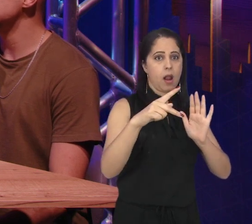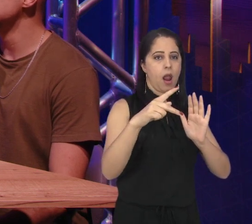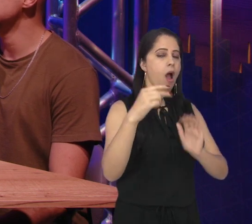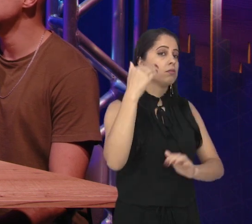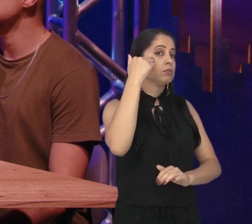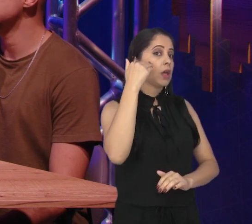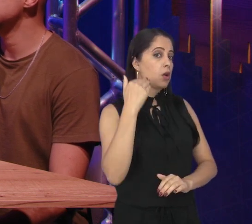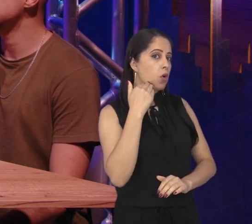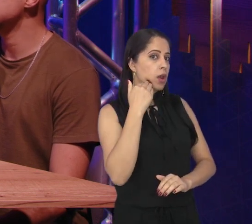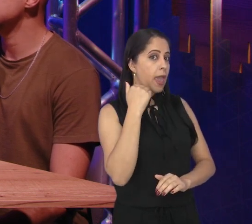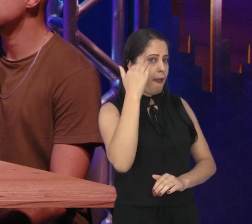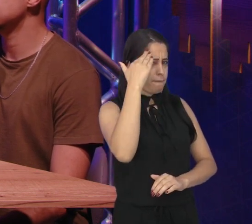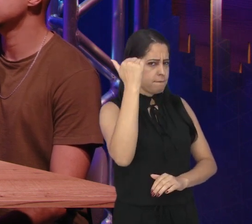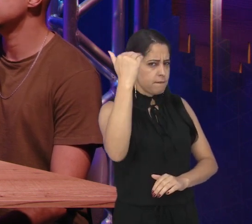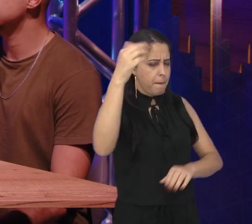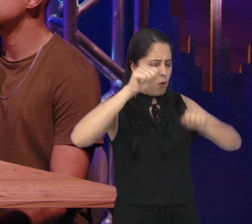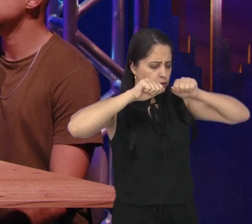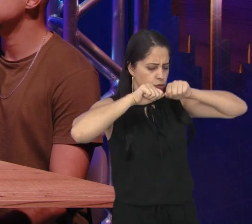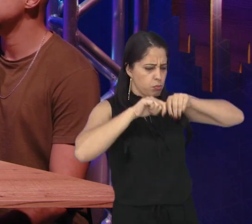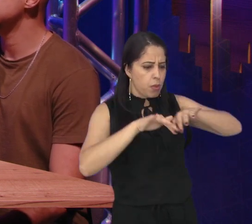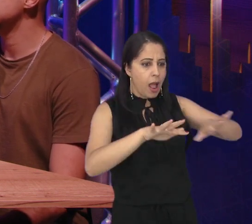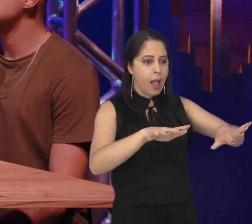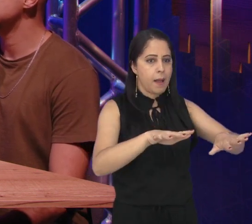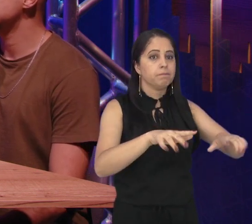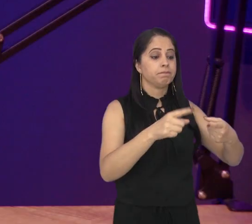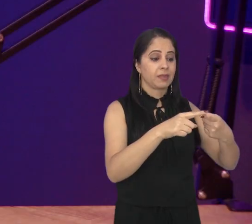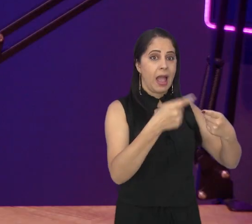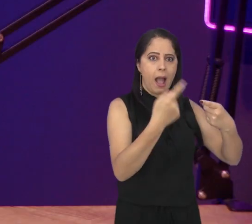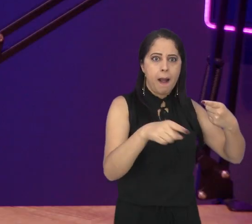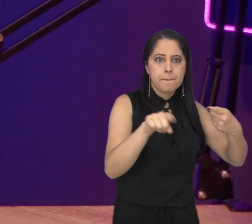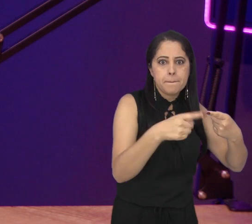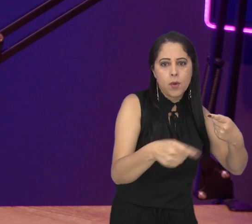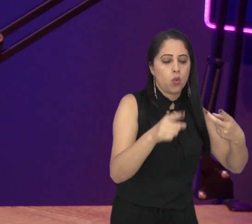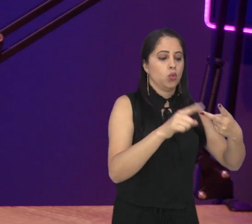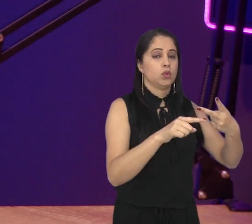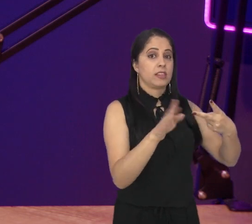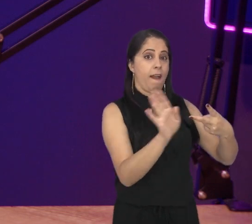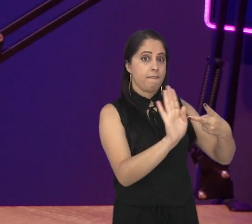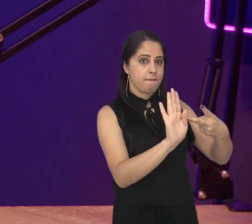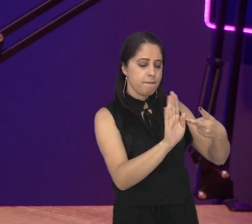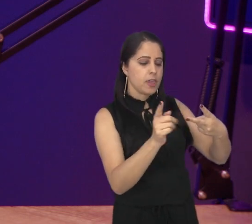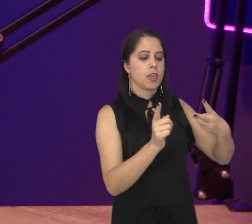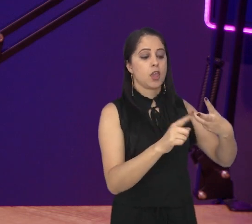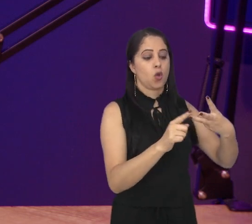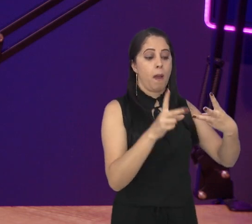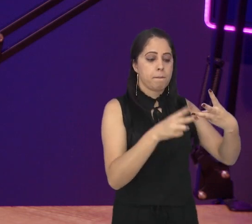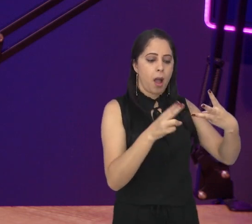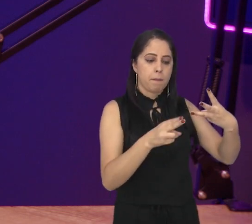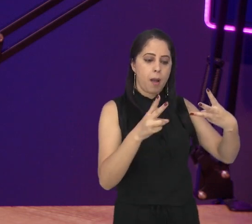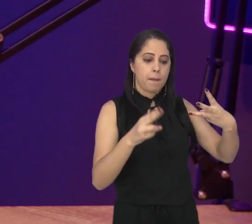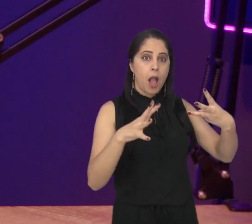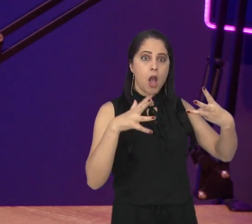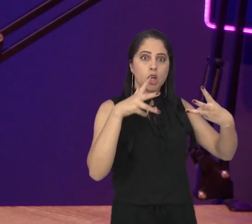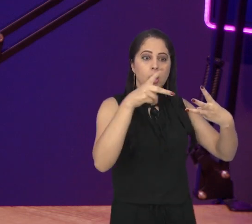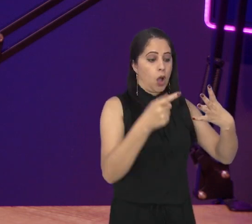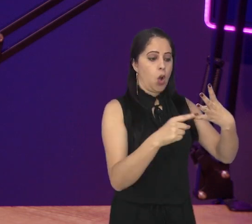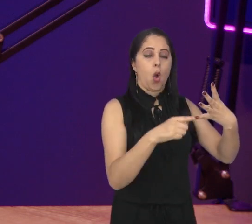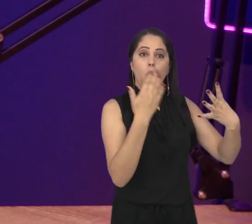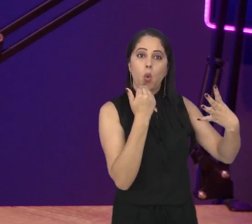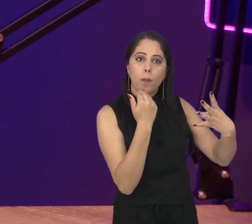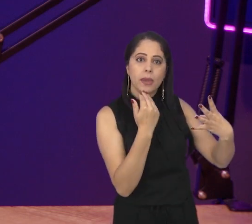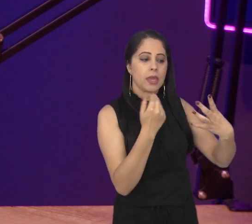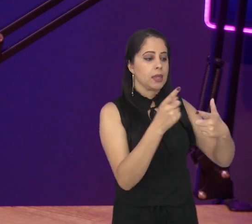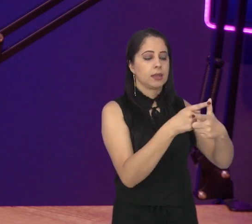tem se popularizado cada vez mais. E não só a música, não só o cinema, as séries, mas